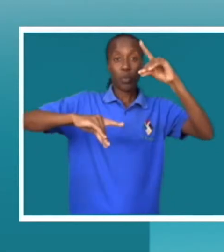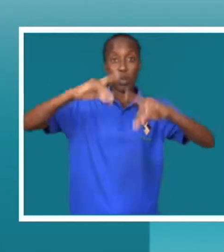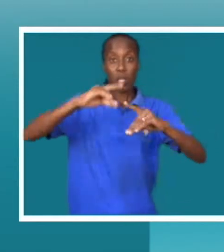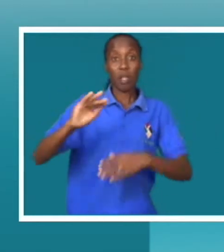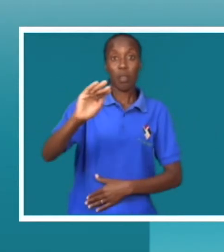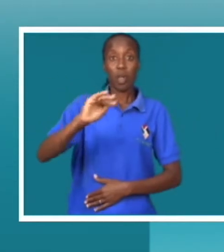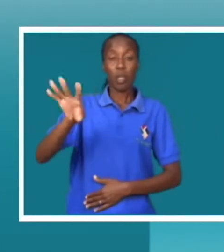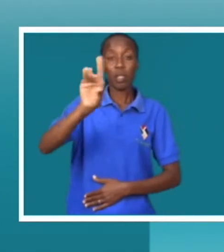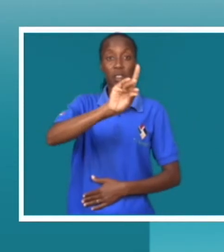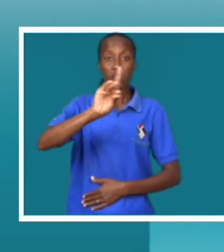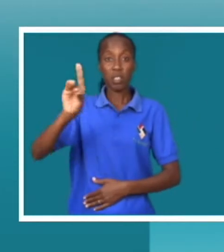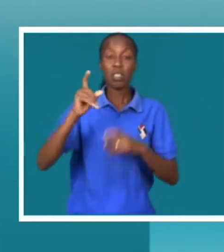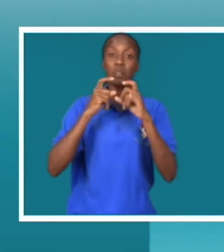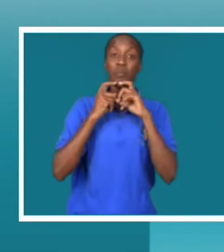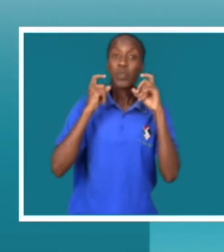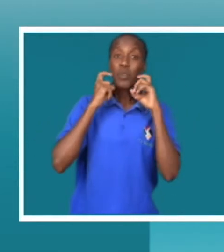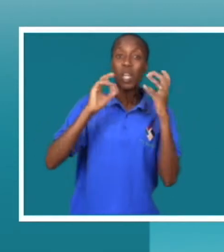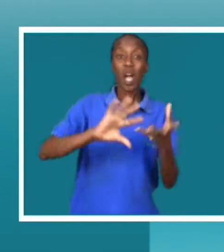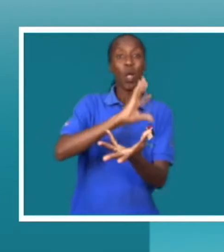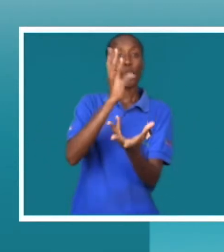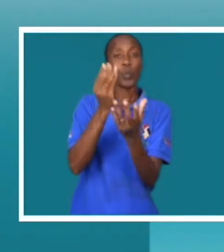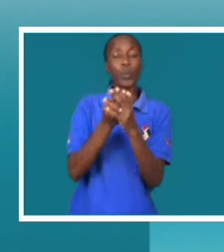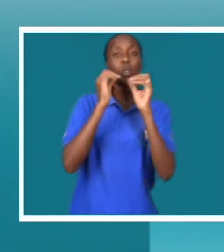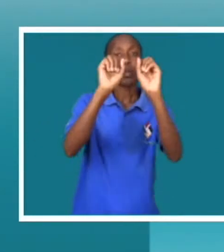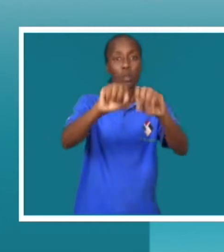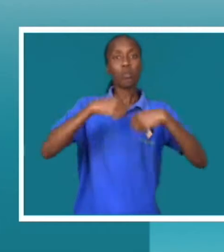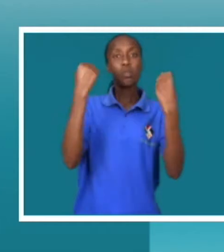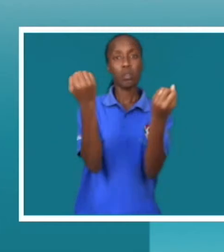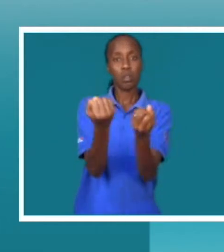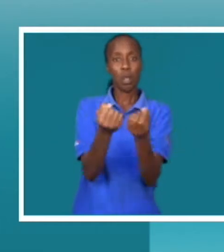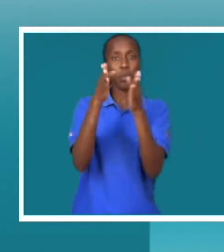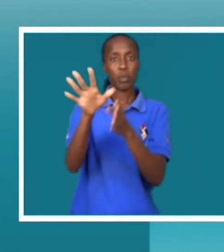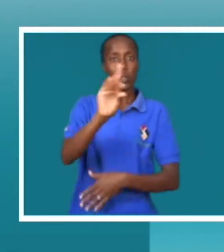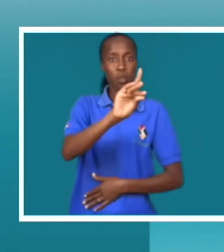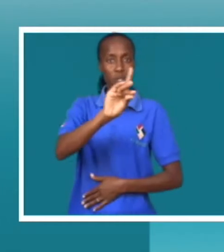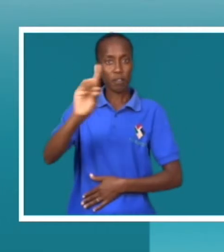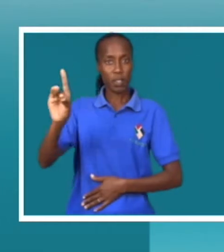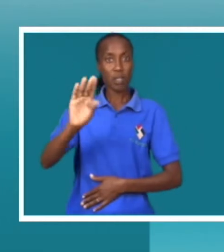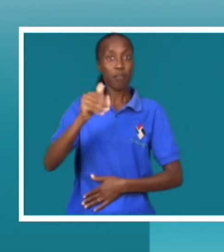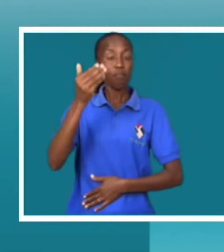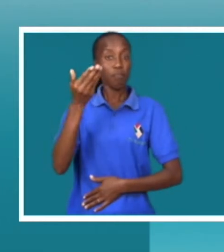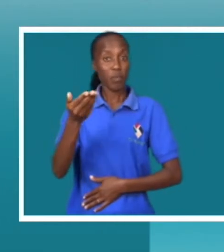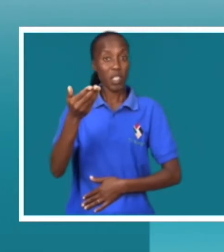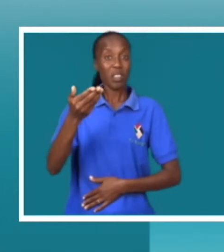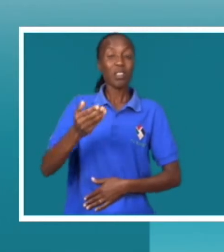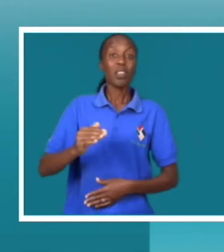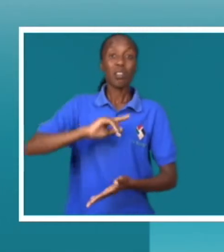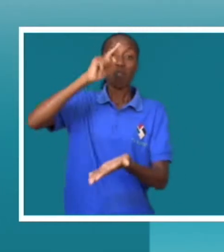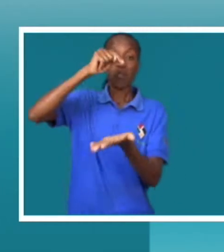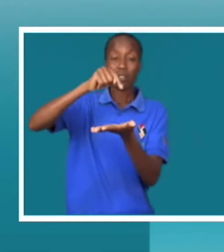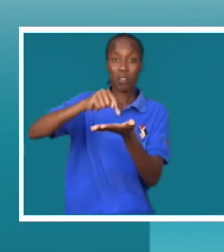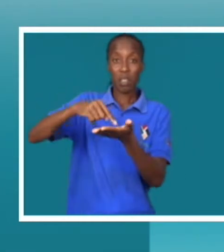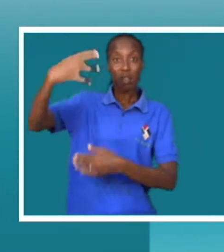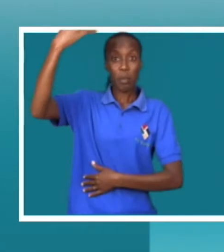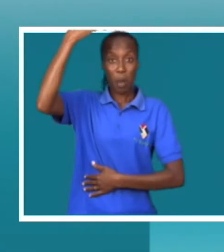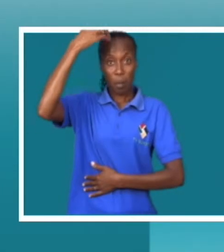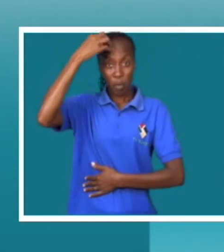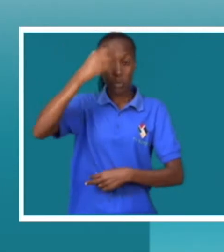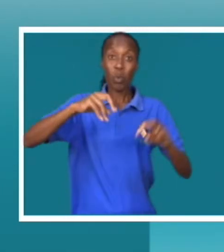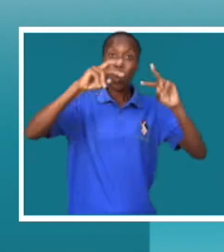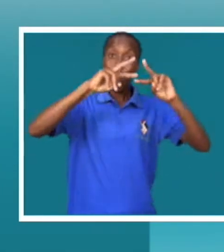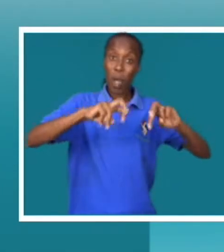economia política na área da deficiência em Moçambique, todas as associações de pessoas com deficiência sediadas